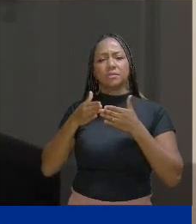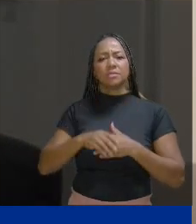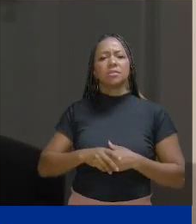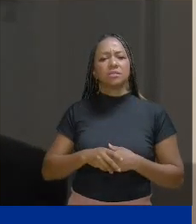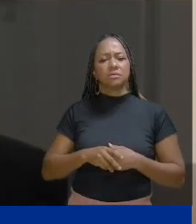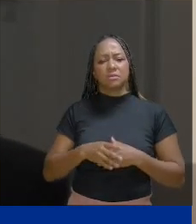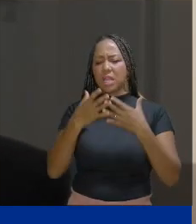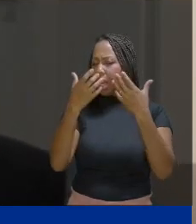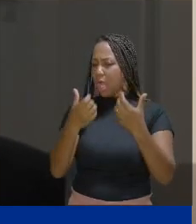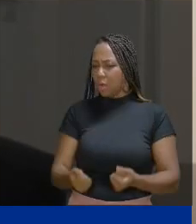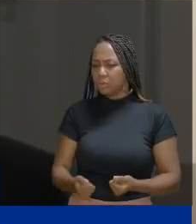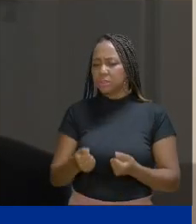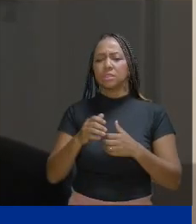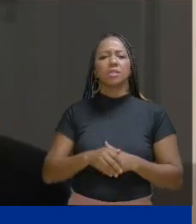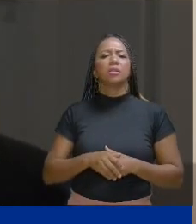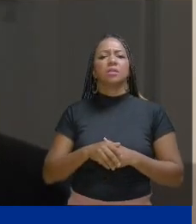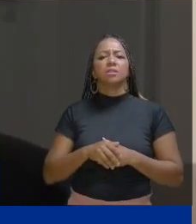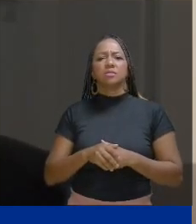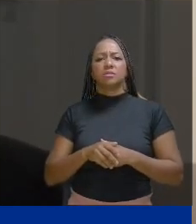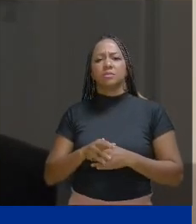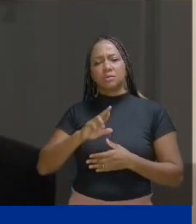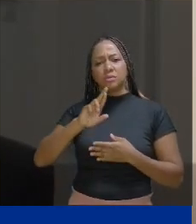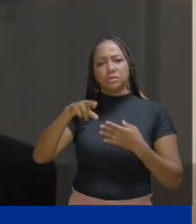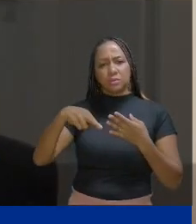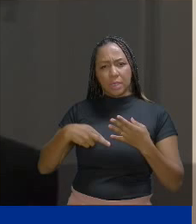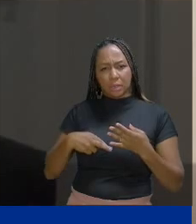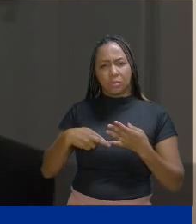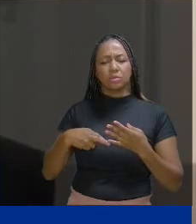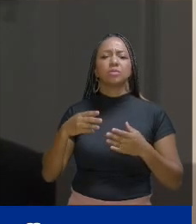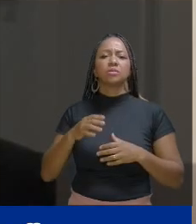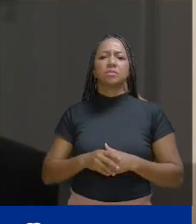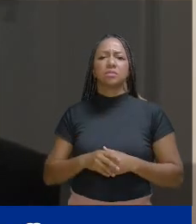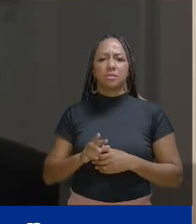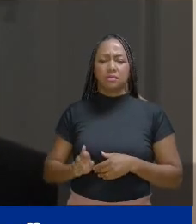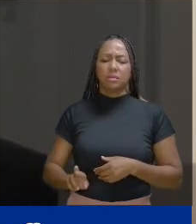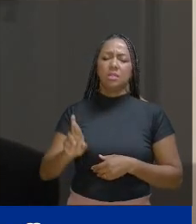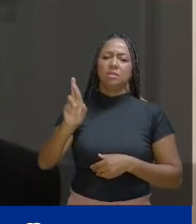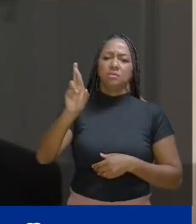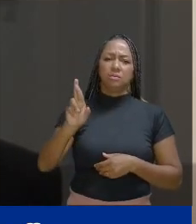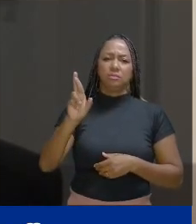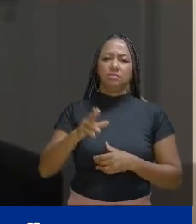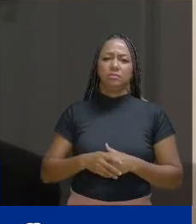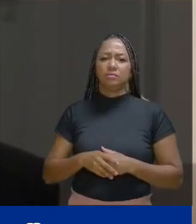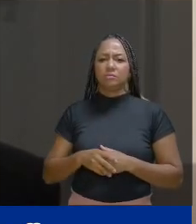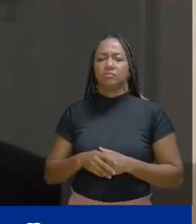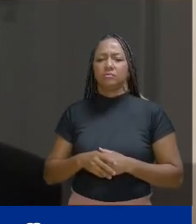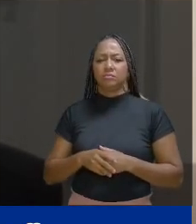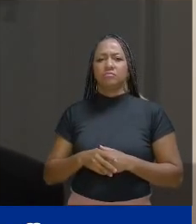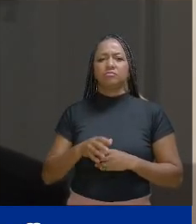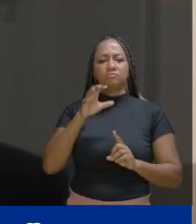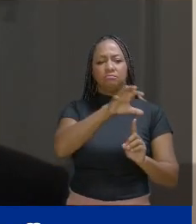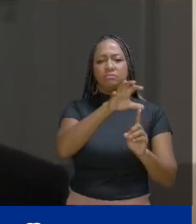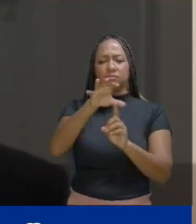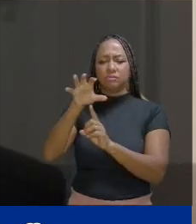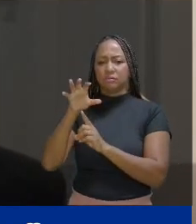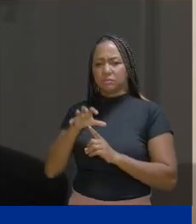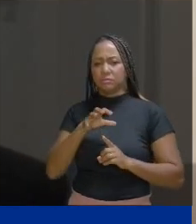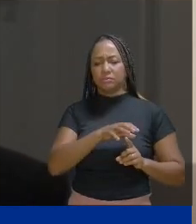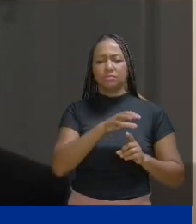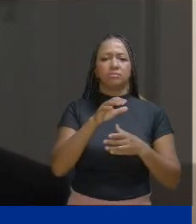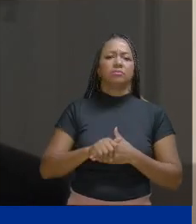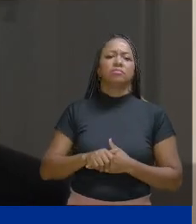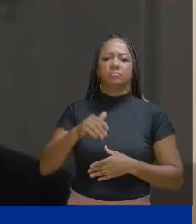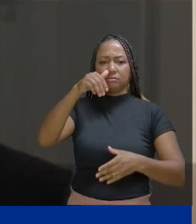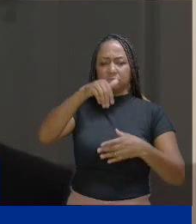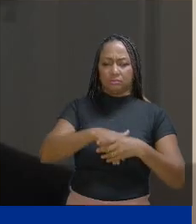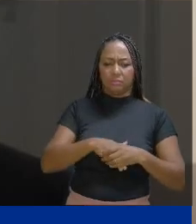a improcedência tanto da AIGE com relação ao abuso do poder, quanto da representação da suposta imputação de 41A, captação ilícita